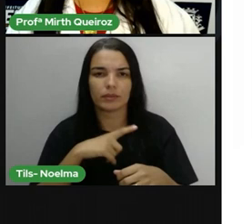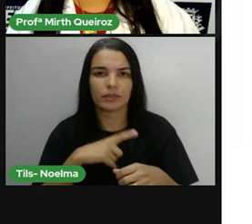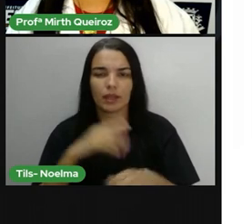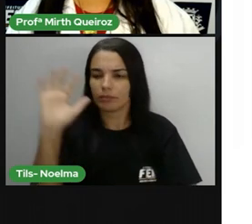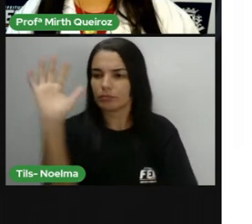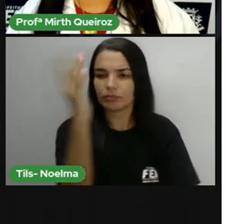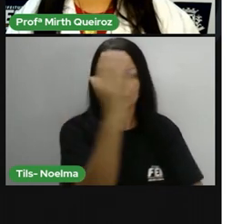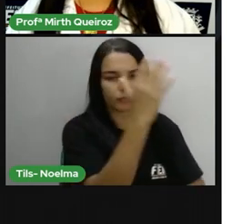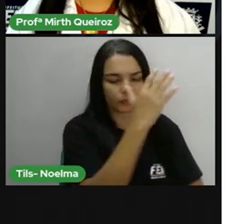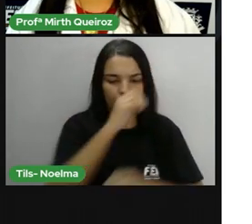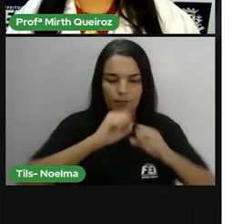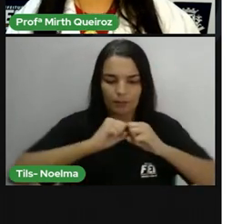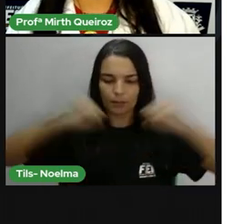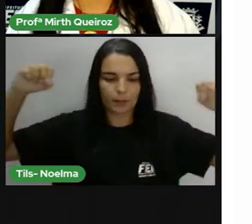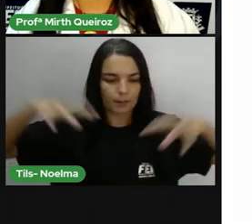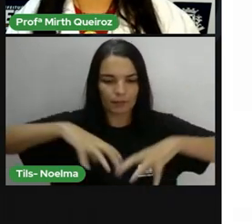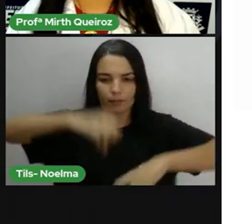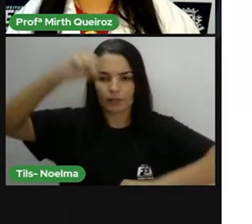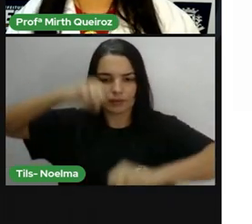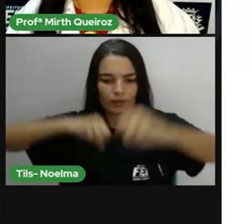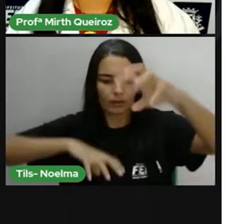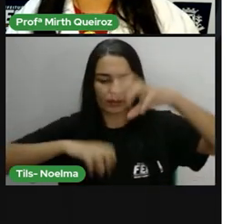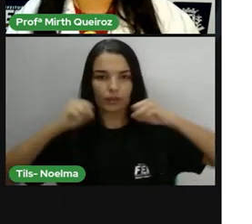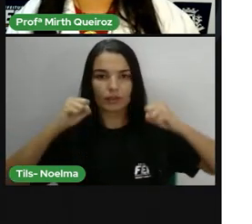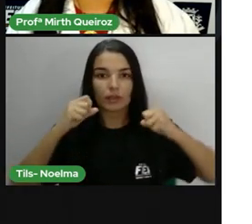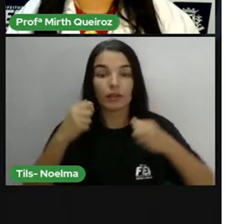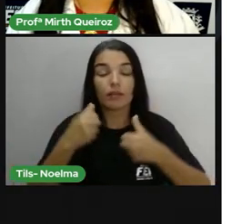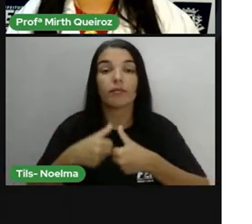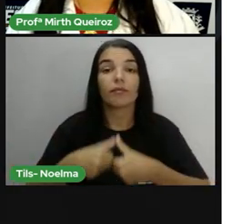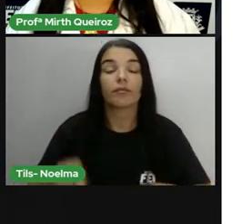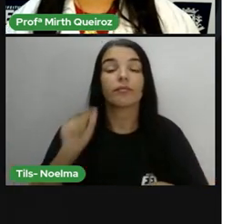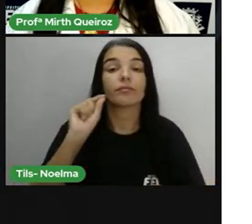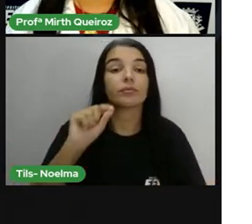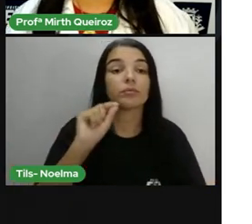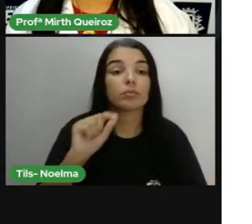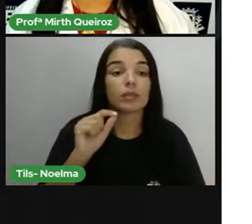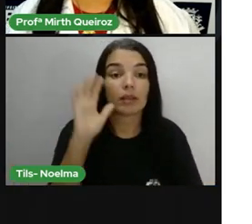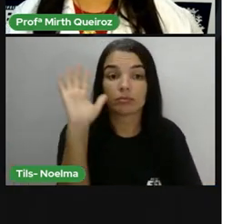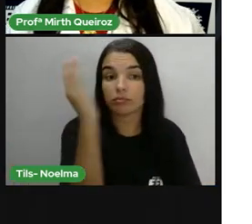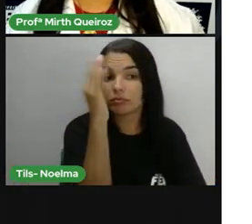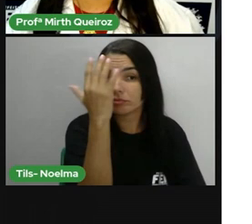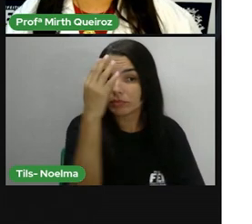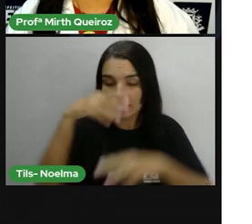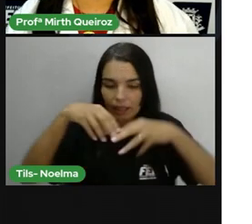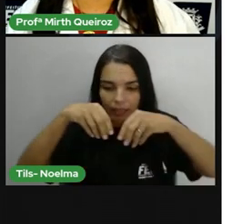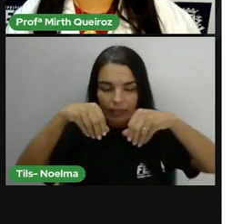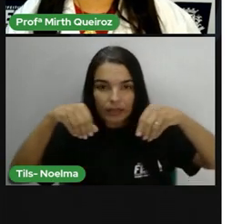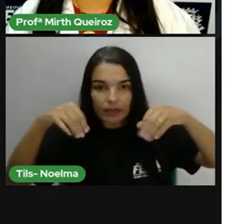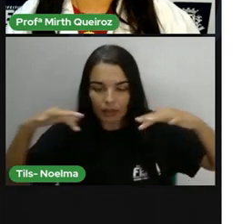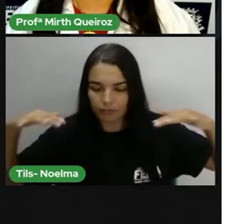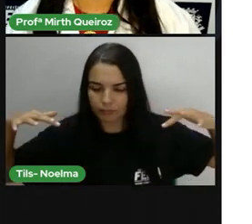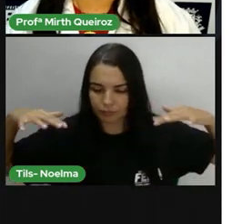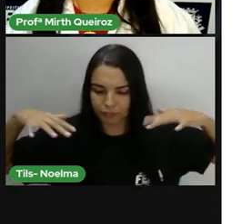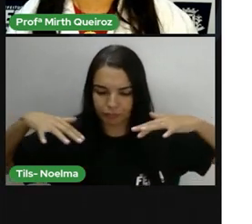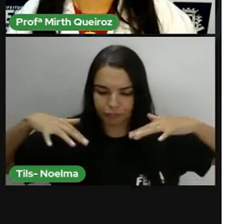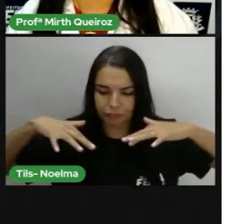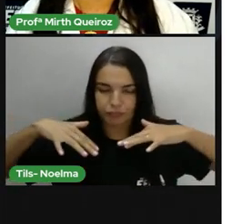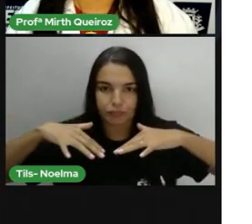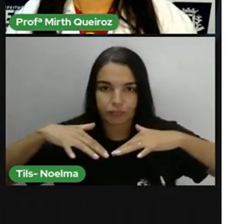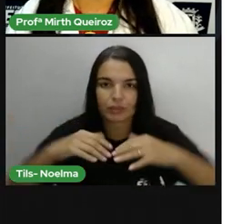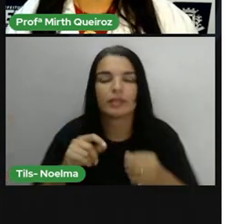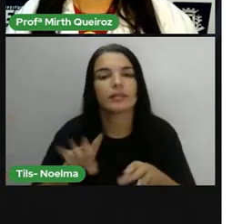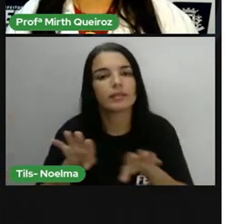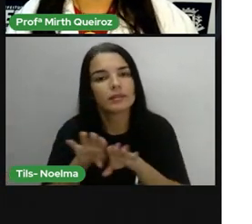redor dessa lagoa, nós vamos ter aí o assoreamento, né? Que é quando as terras vão vir para dentro da lagoa, provocando